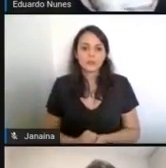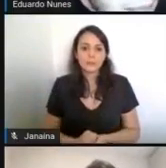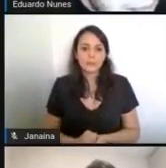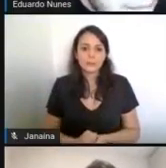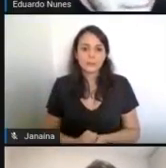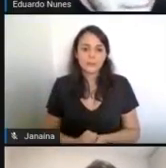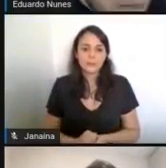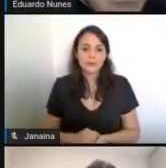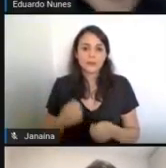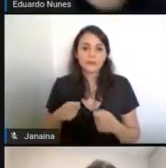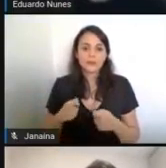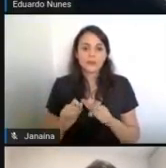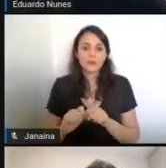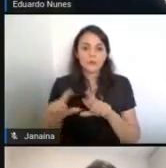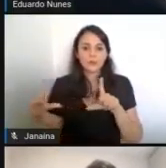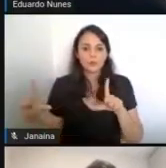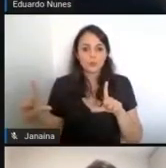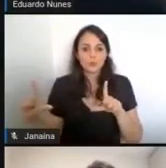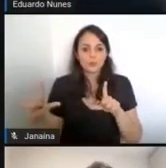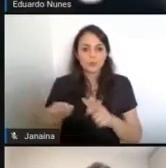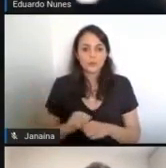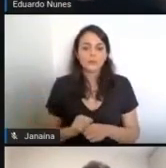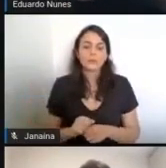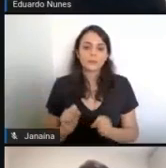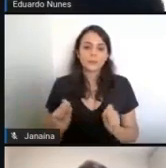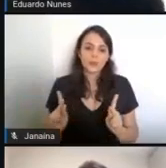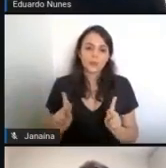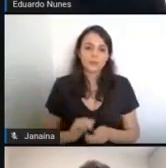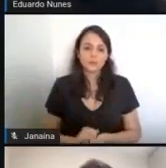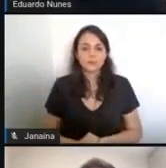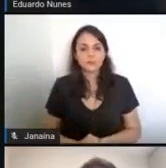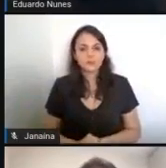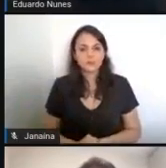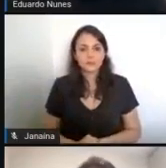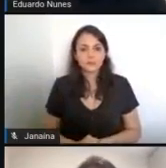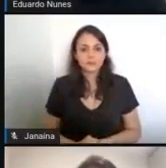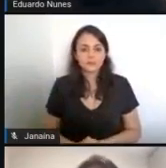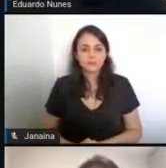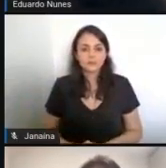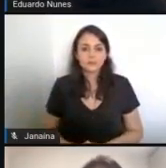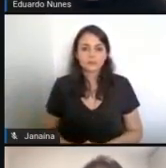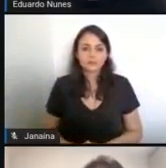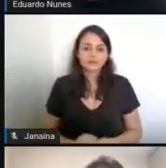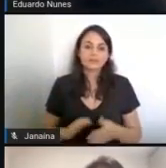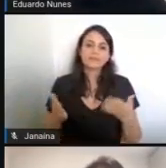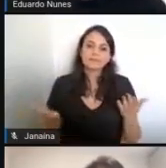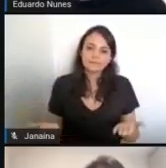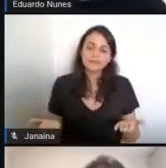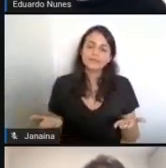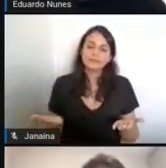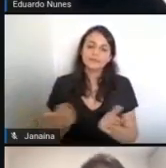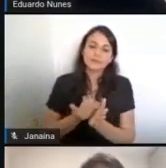cheia. certo. Ok. Bom, então, para a gente começar, né,